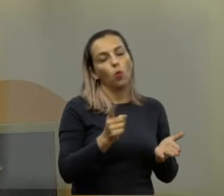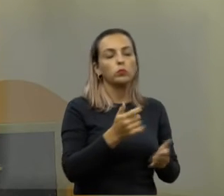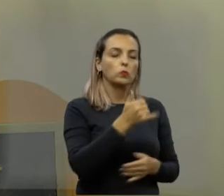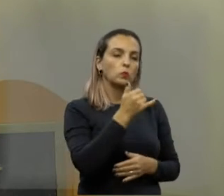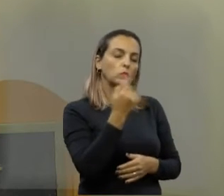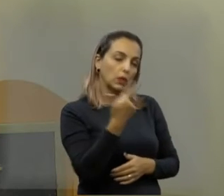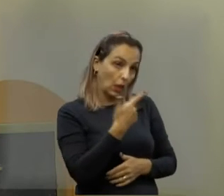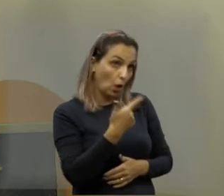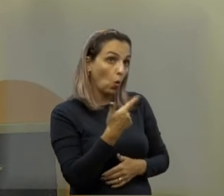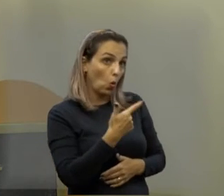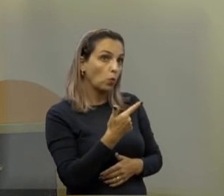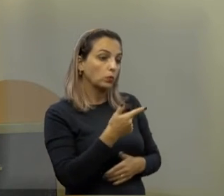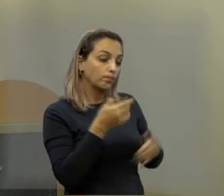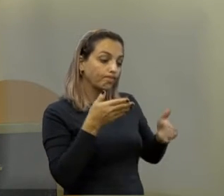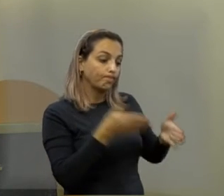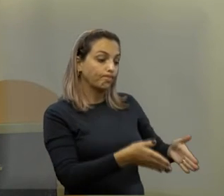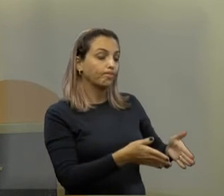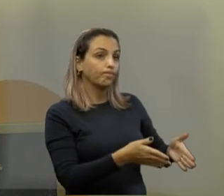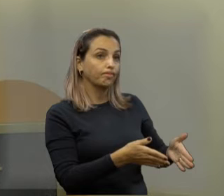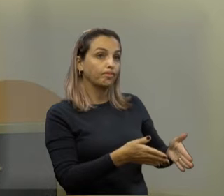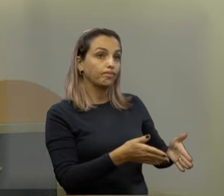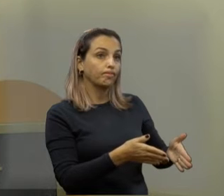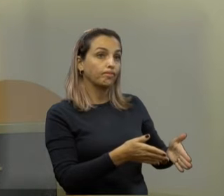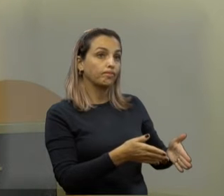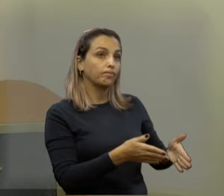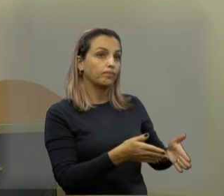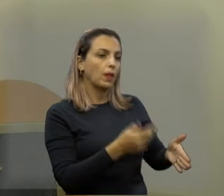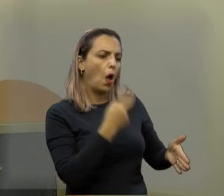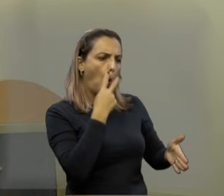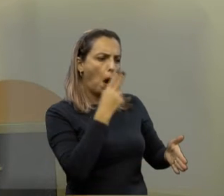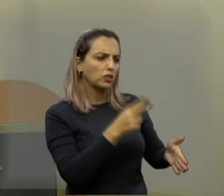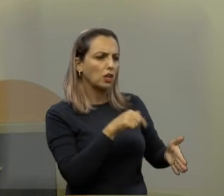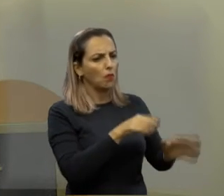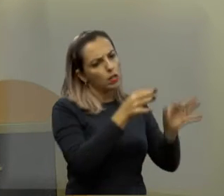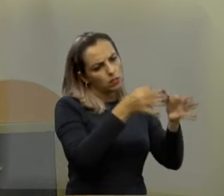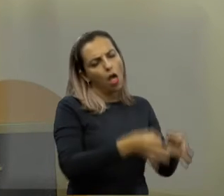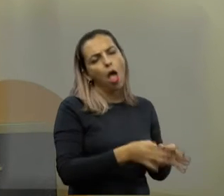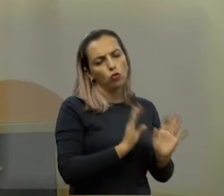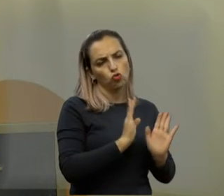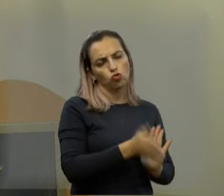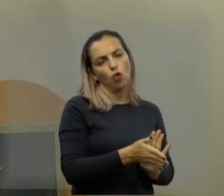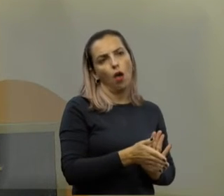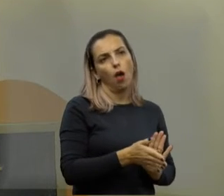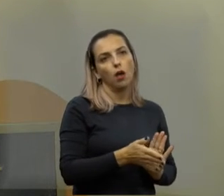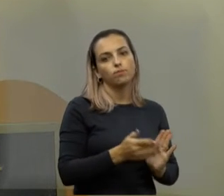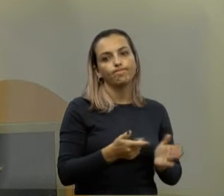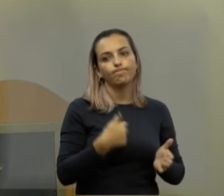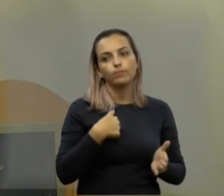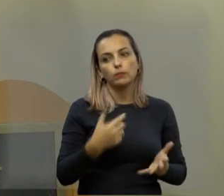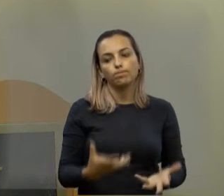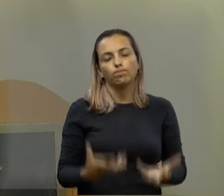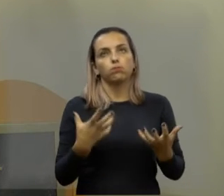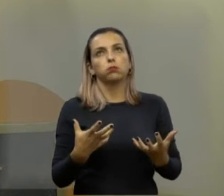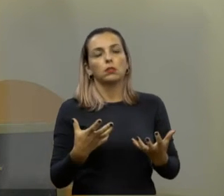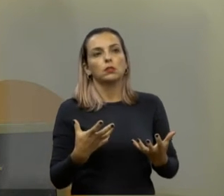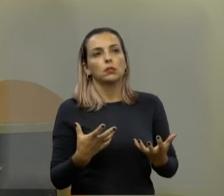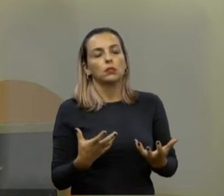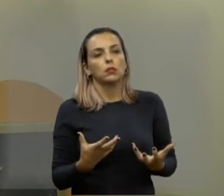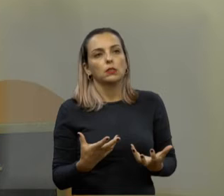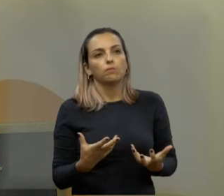porque o primeiro foi lá em cima E eu achava que já estava tudo certo quando eu me deparo como